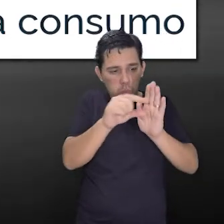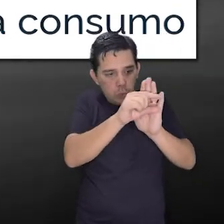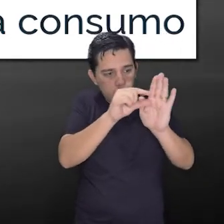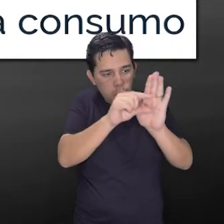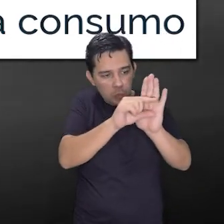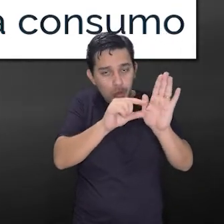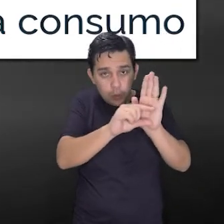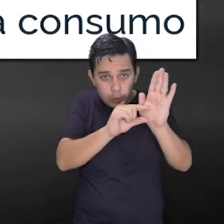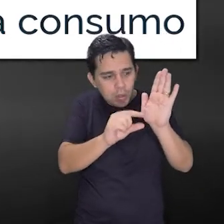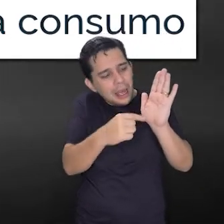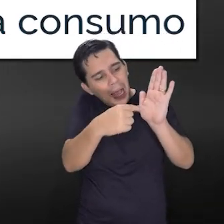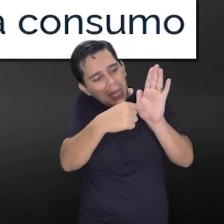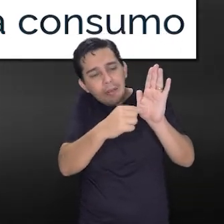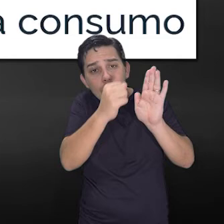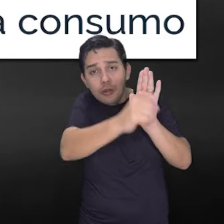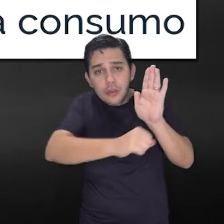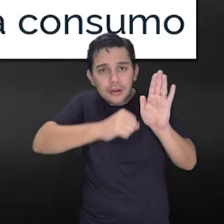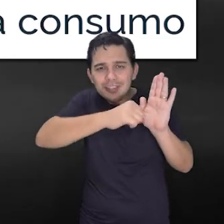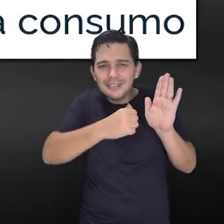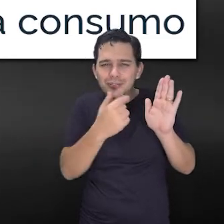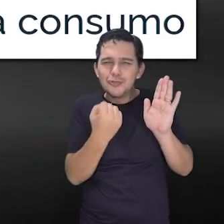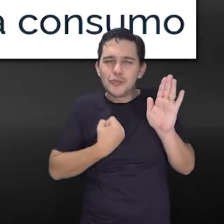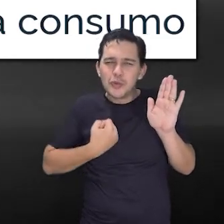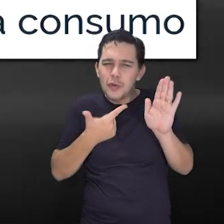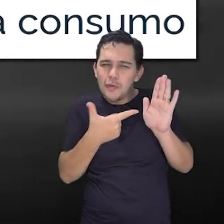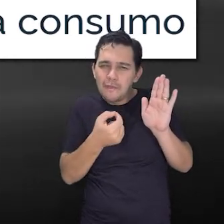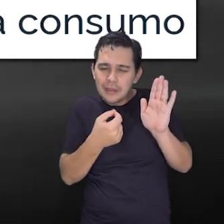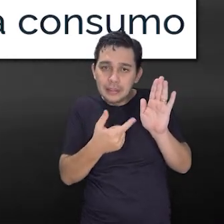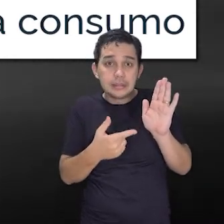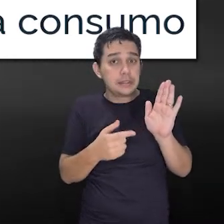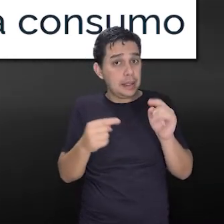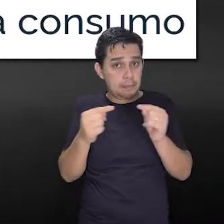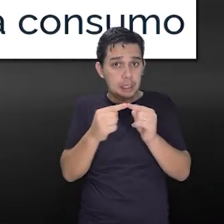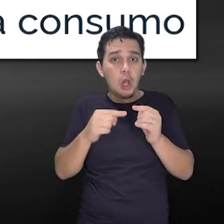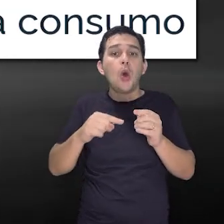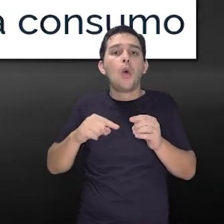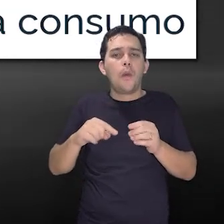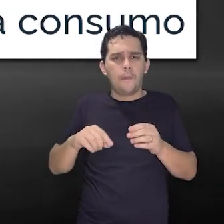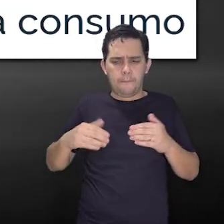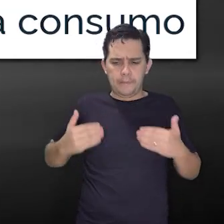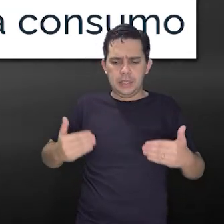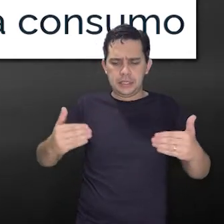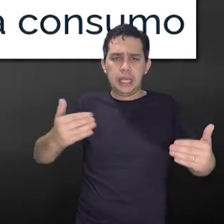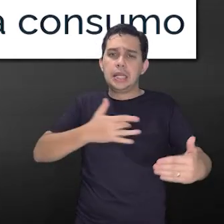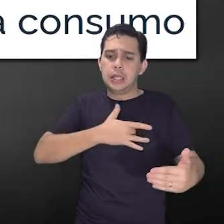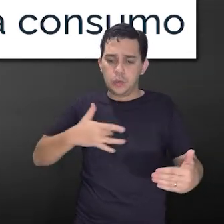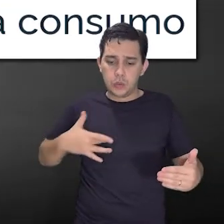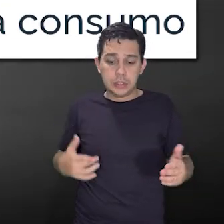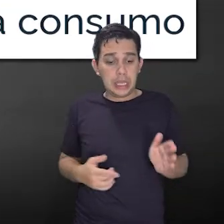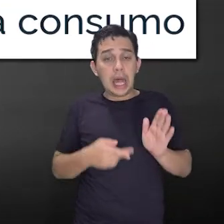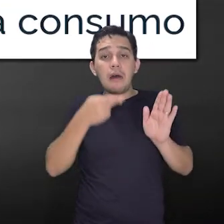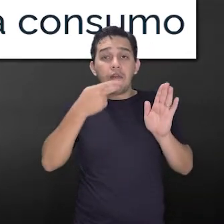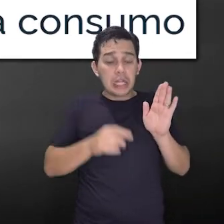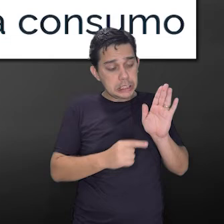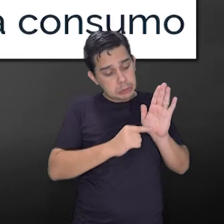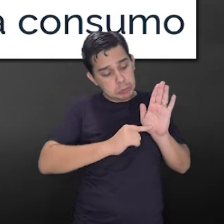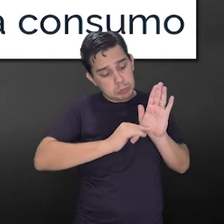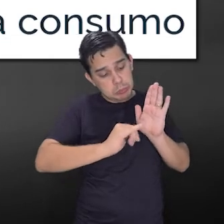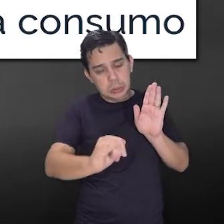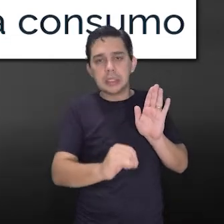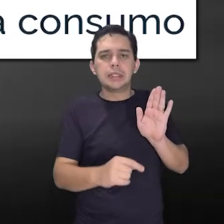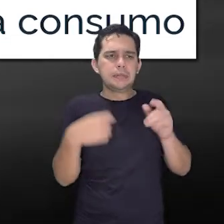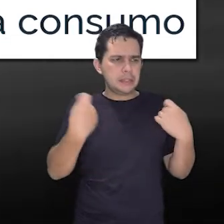anexo 20 da portaria 5 de 2017, também do Ministério da Saúde, e ela estabelece os procedimentos de controle